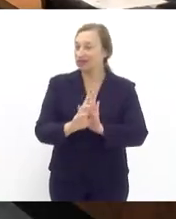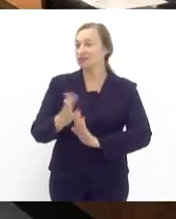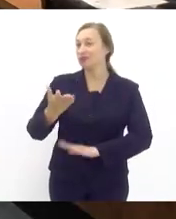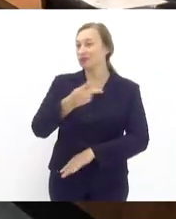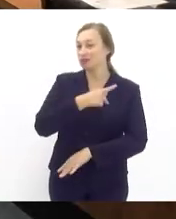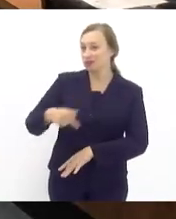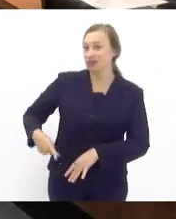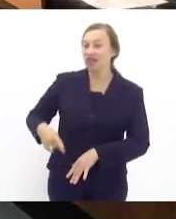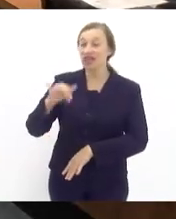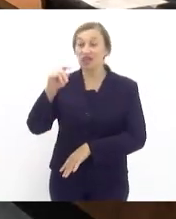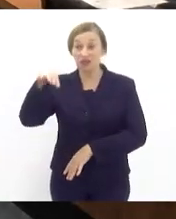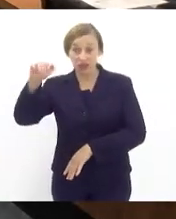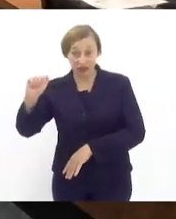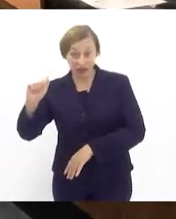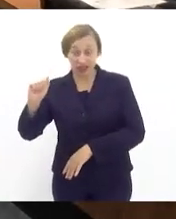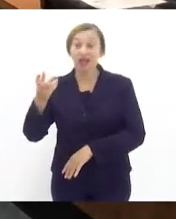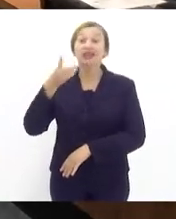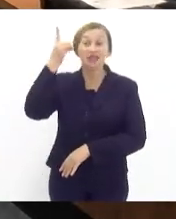presidente